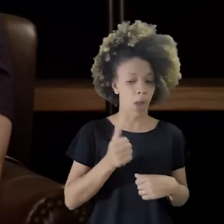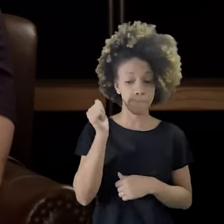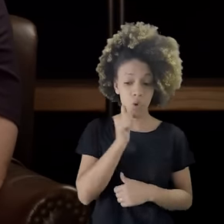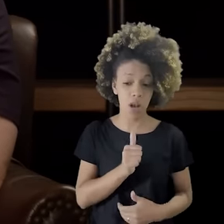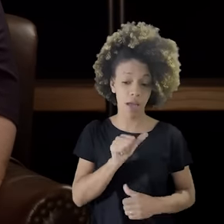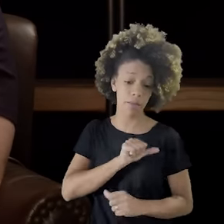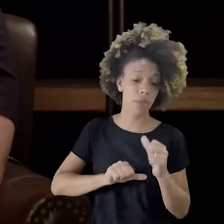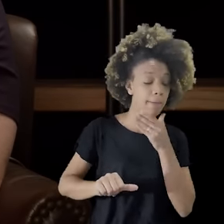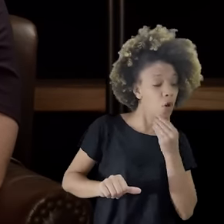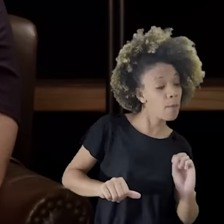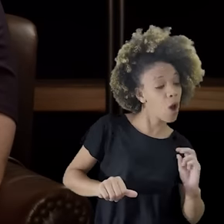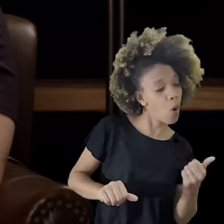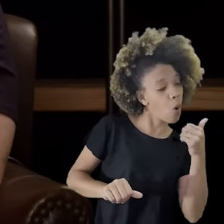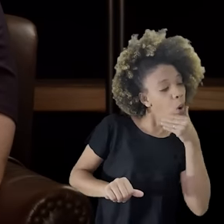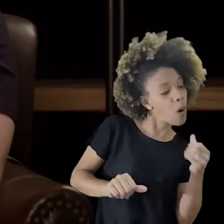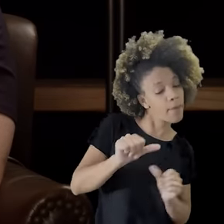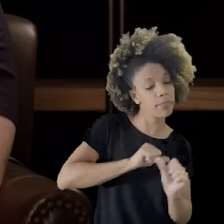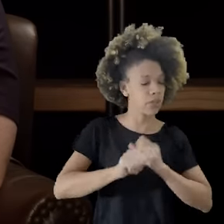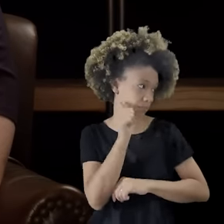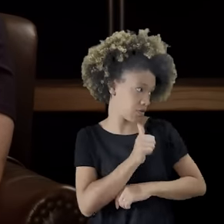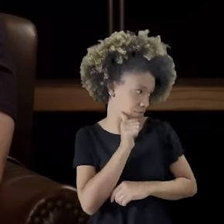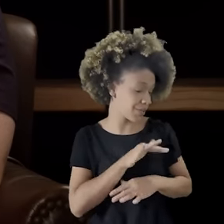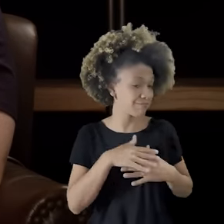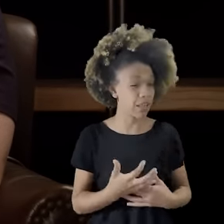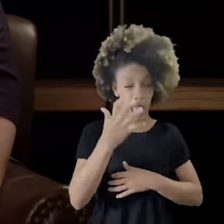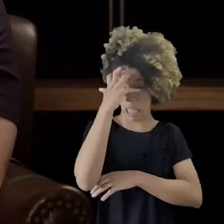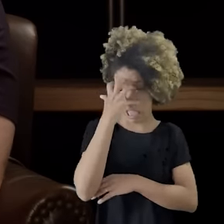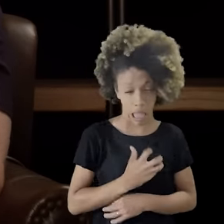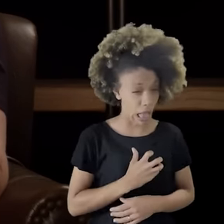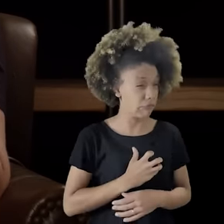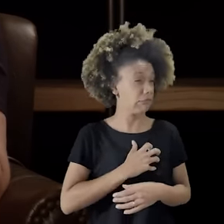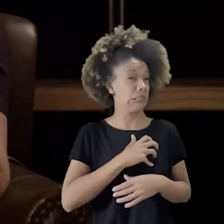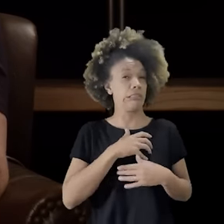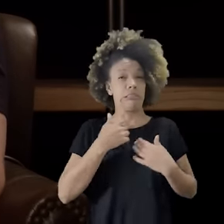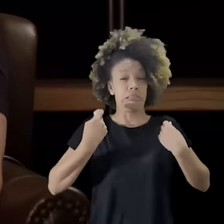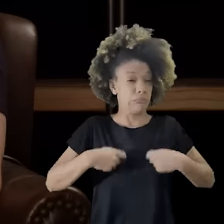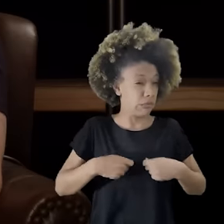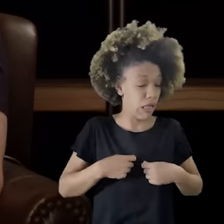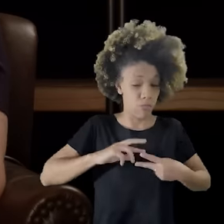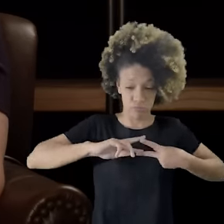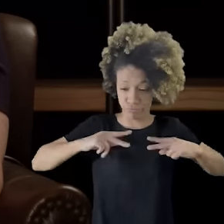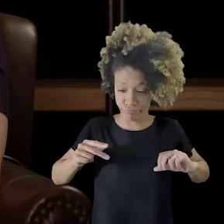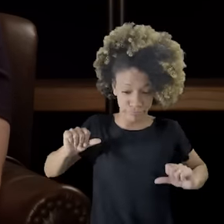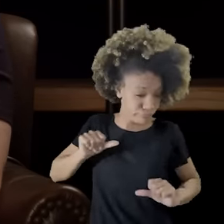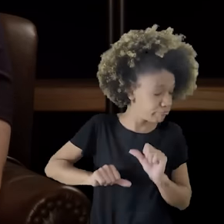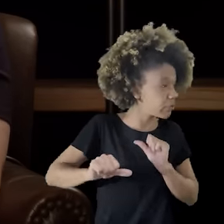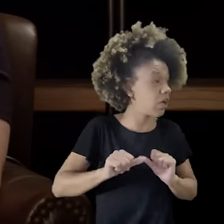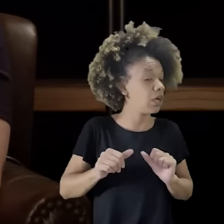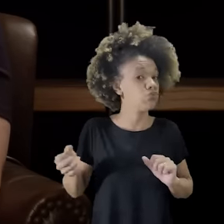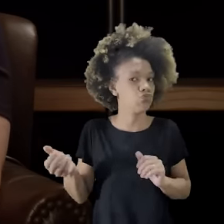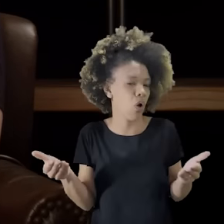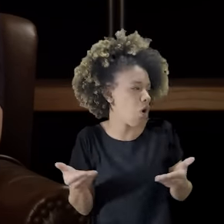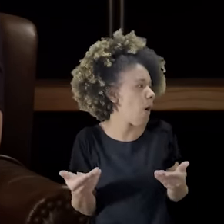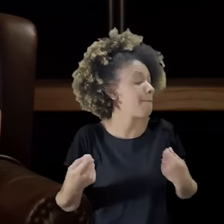de homem para mulher e a pessoa ser jovem então é o hormônio com hormônio é raiva e uma necessidade dos tempos atuais